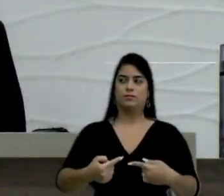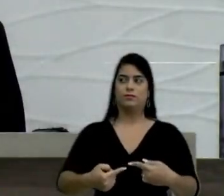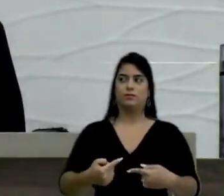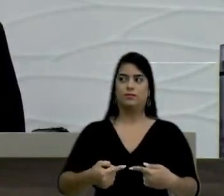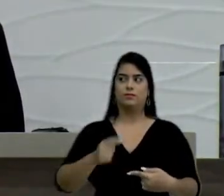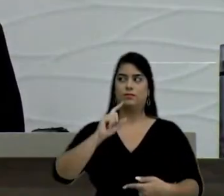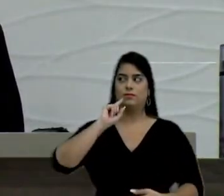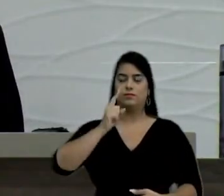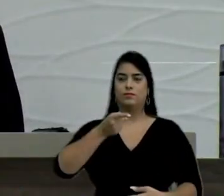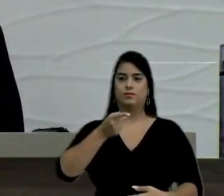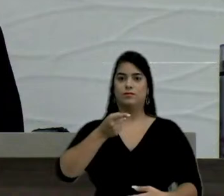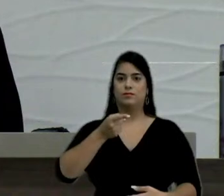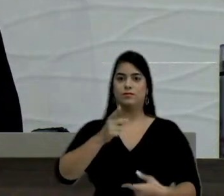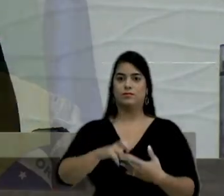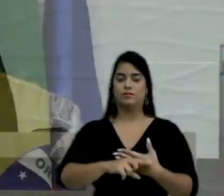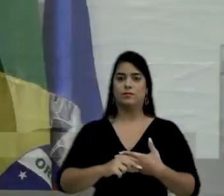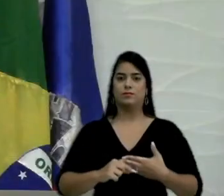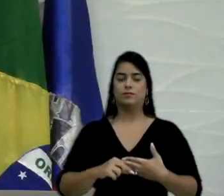do vereador